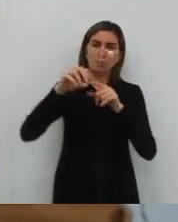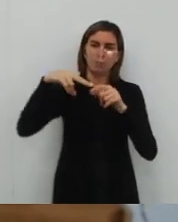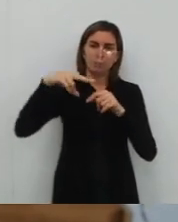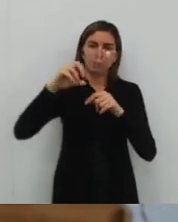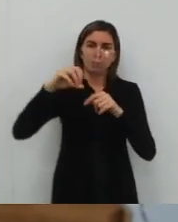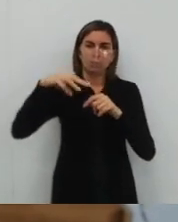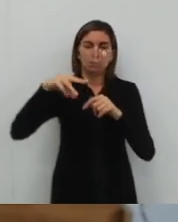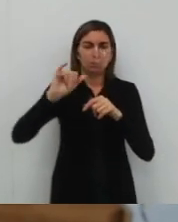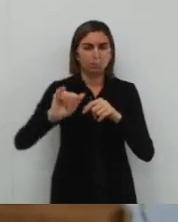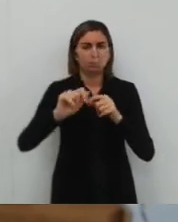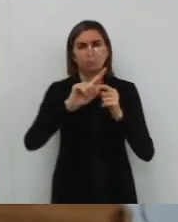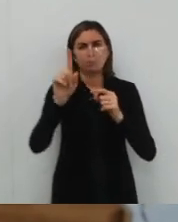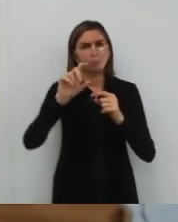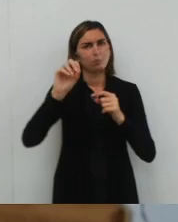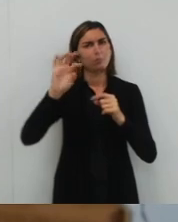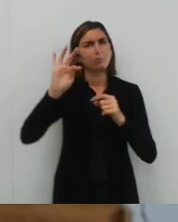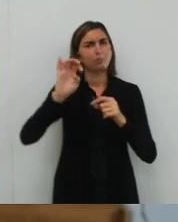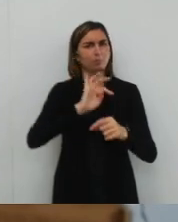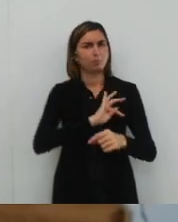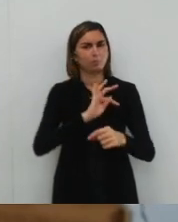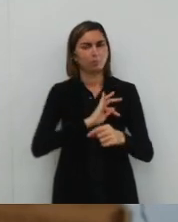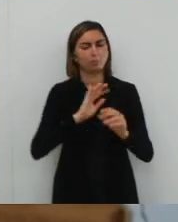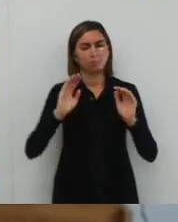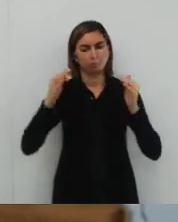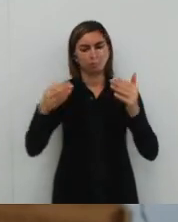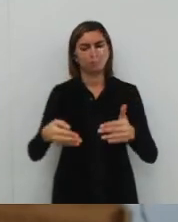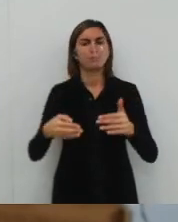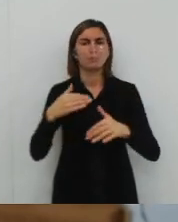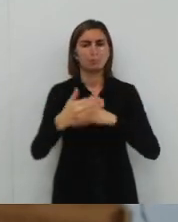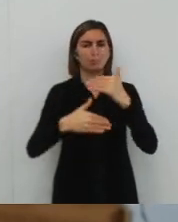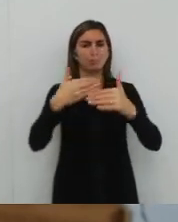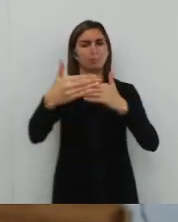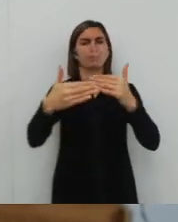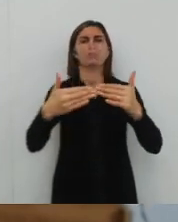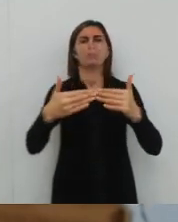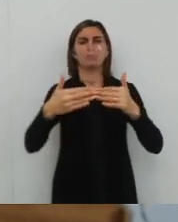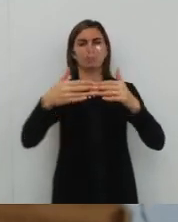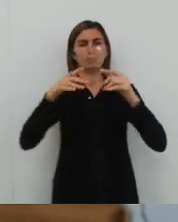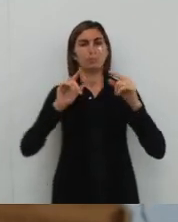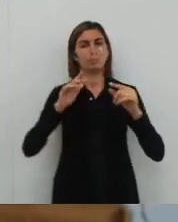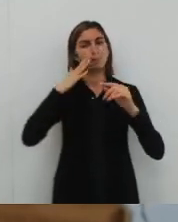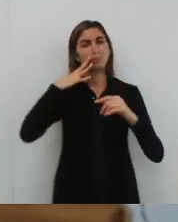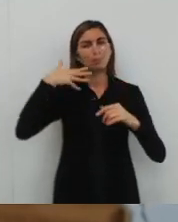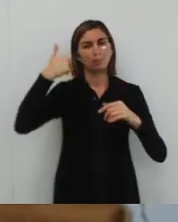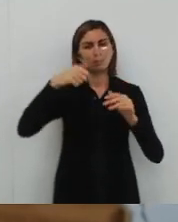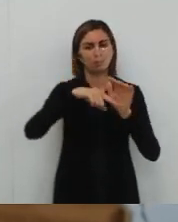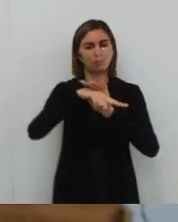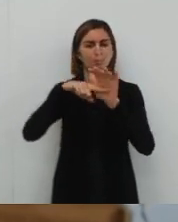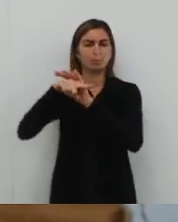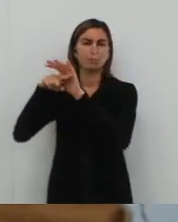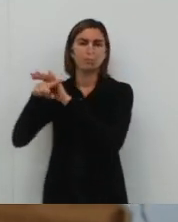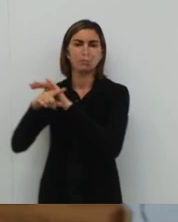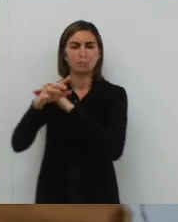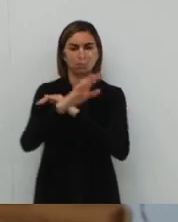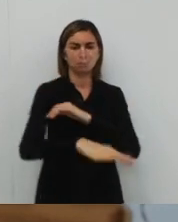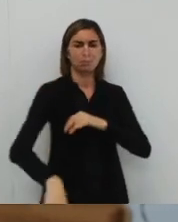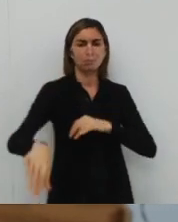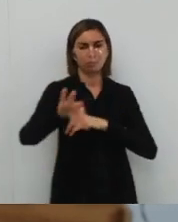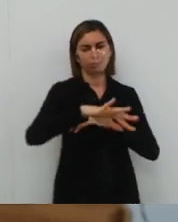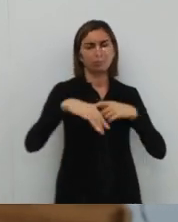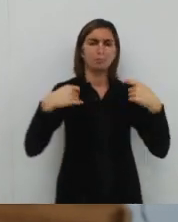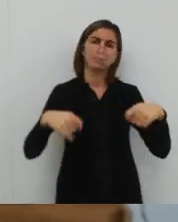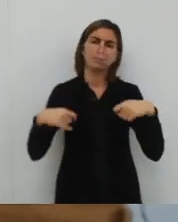agronomia, zootecnia, foram voltados ao desenvolvimento da melhora de pesquisas para atender essa